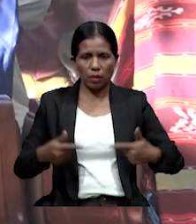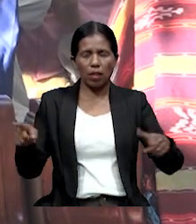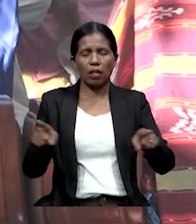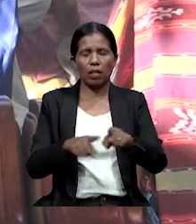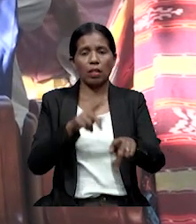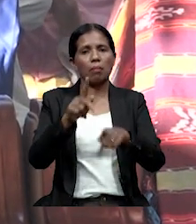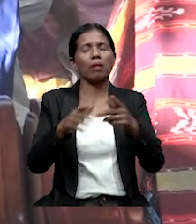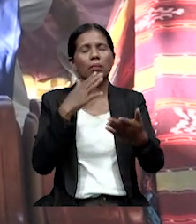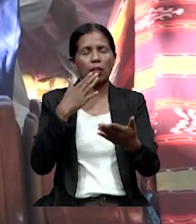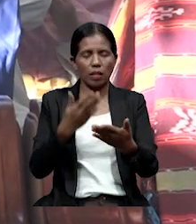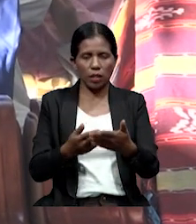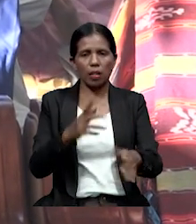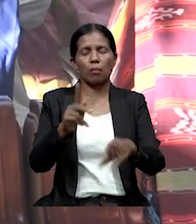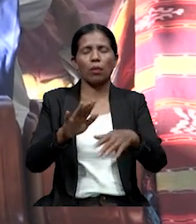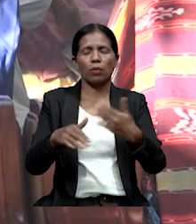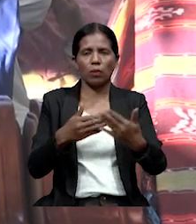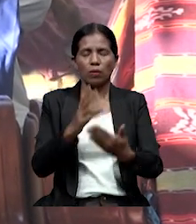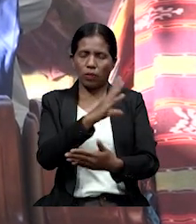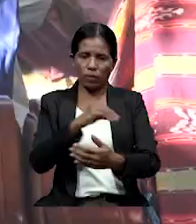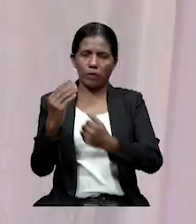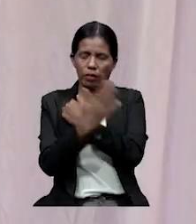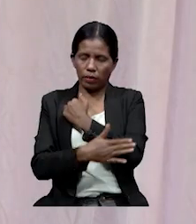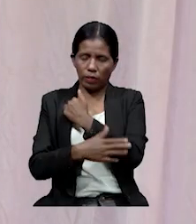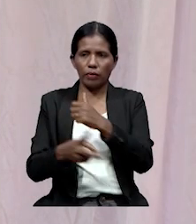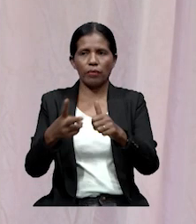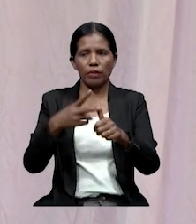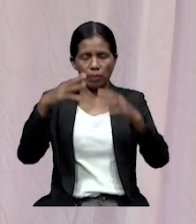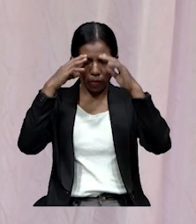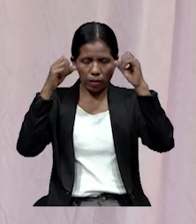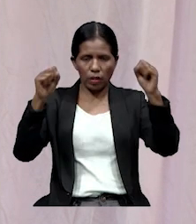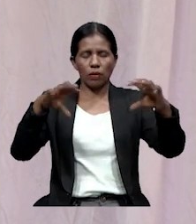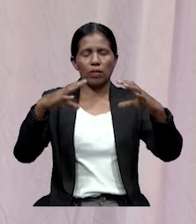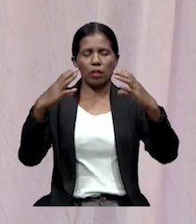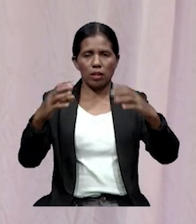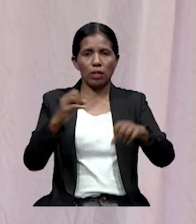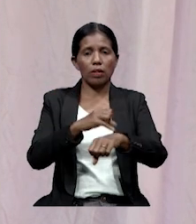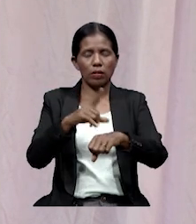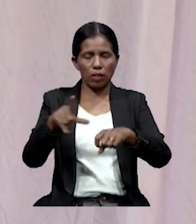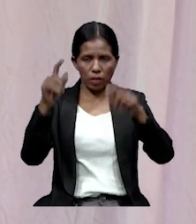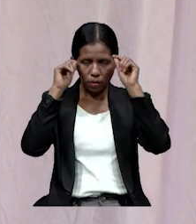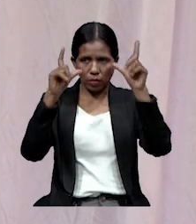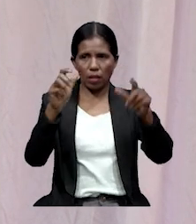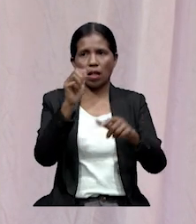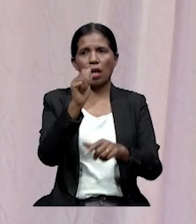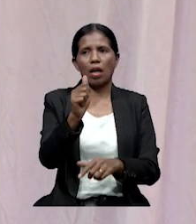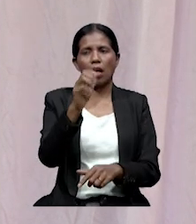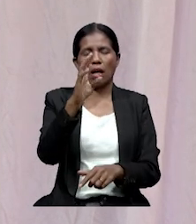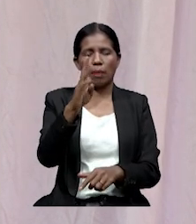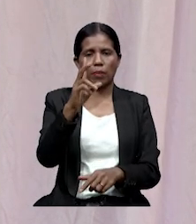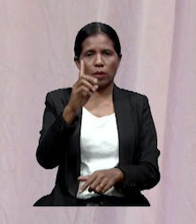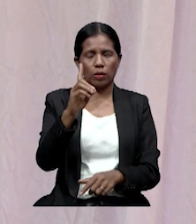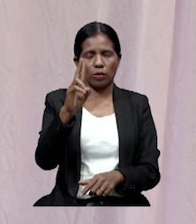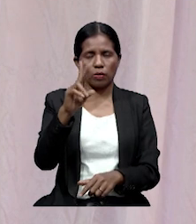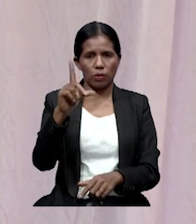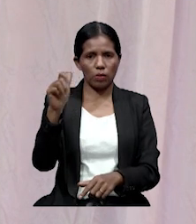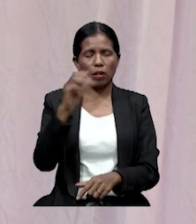nebe diak ia sociedade no banasaun. Vice-presidente Conselho Nacional Islâmico Timor-Leste, Abdullah Inácio Antônio Soares,